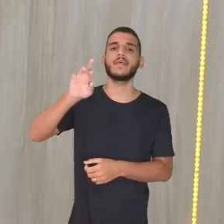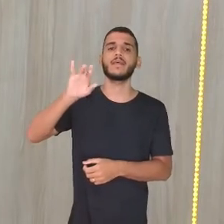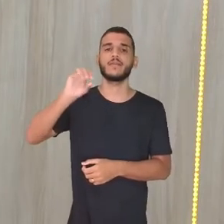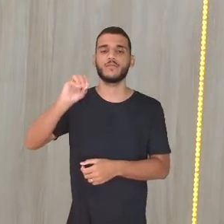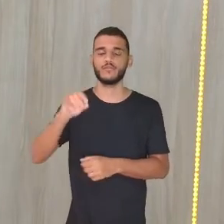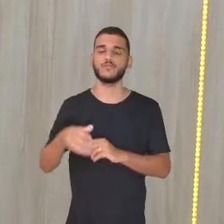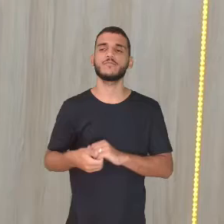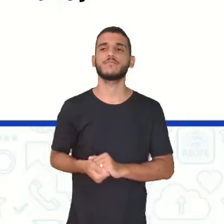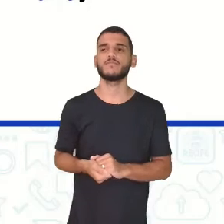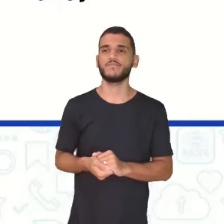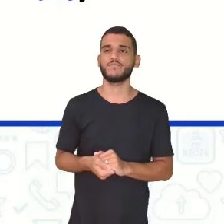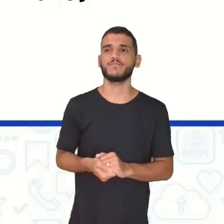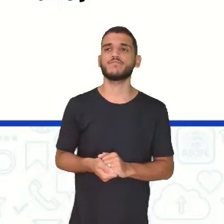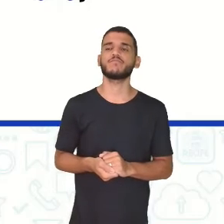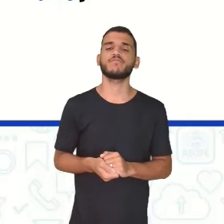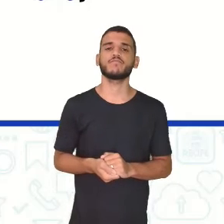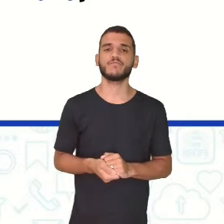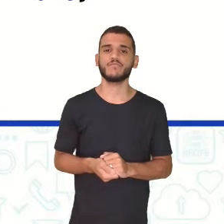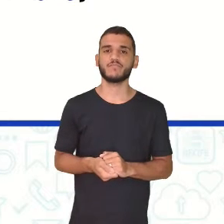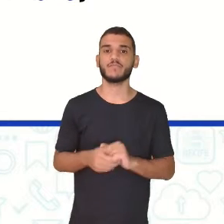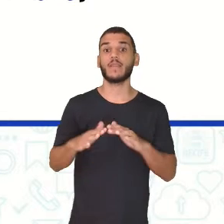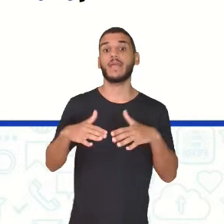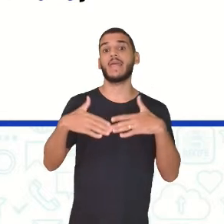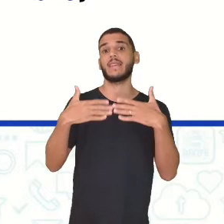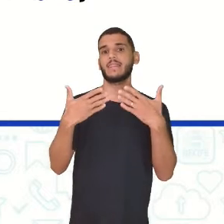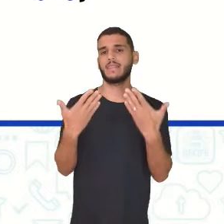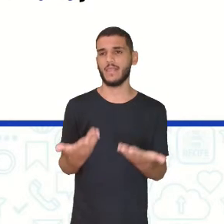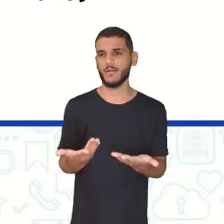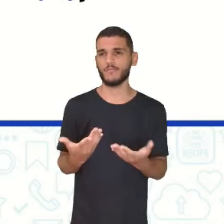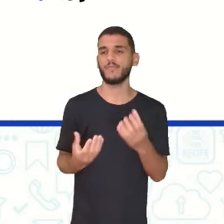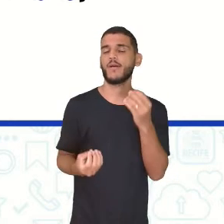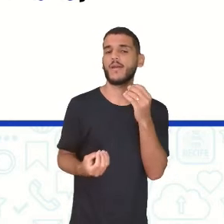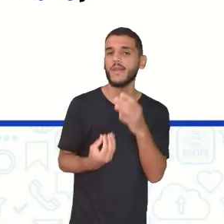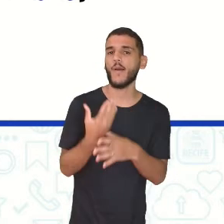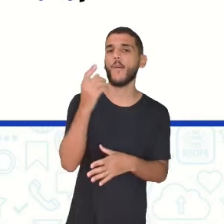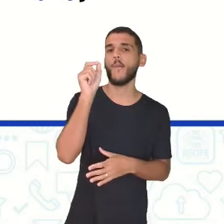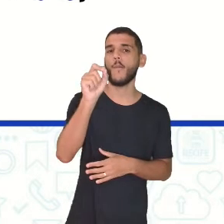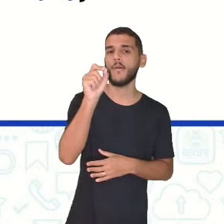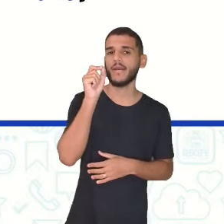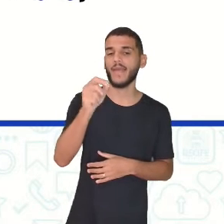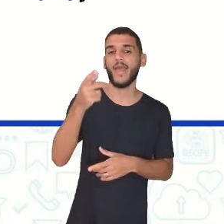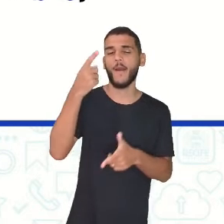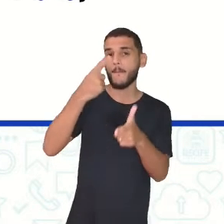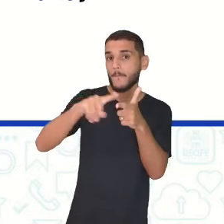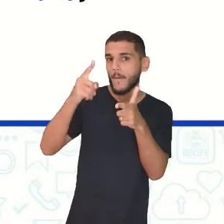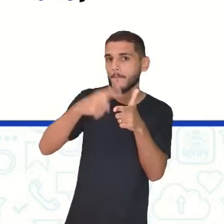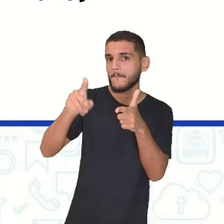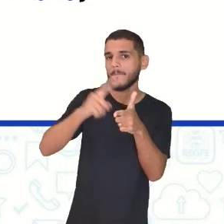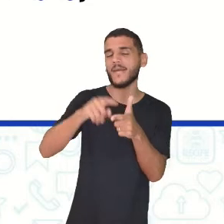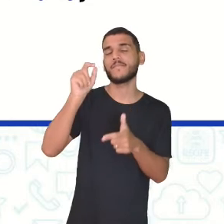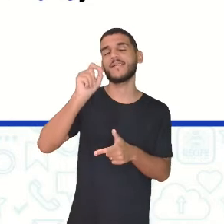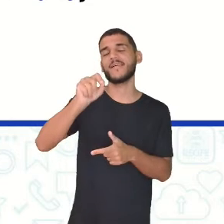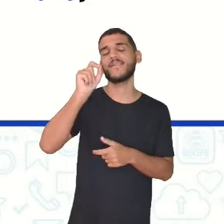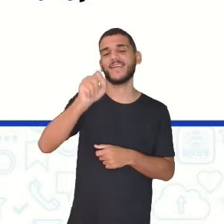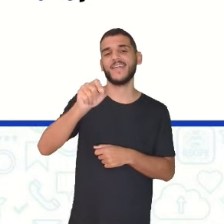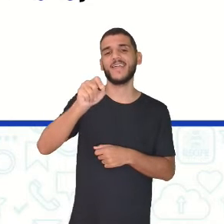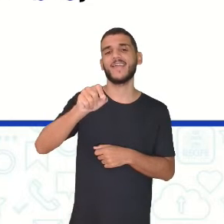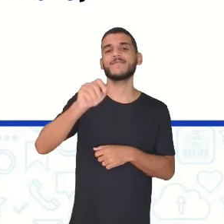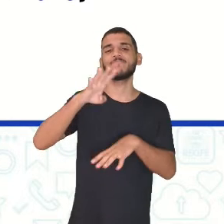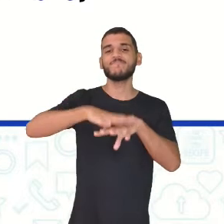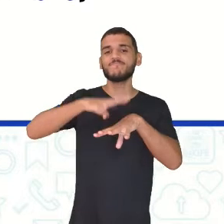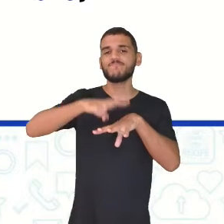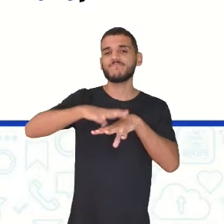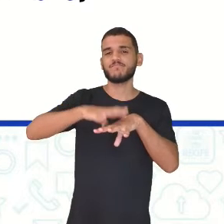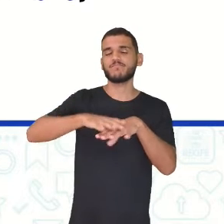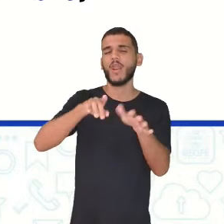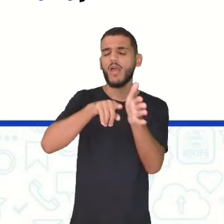tudo bonitinho com os números inteiros. E aí, surgiu outro problema dentro da matemática. Eles verificaram que